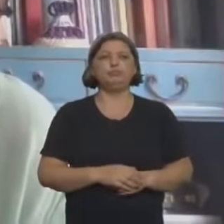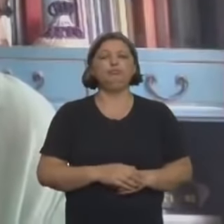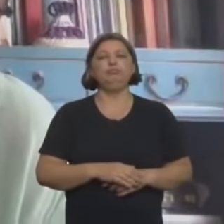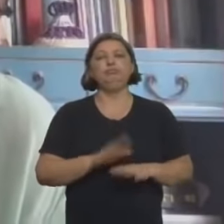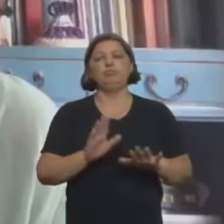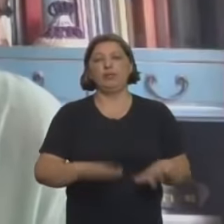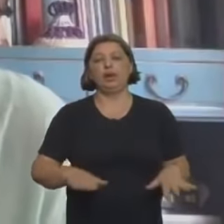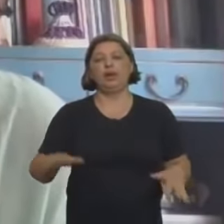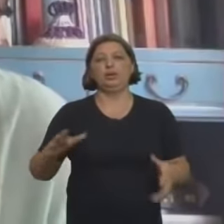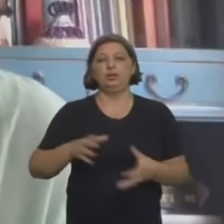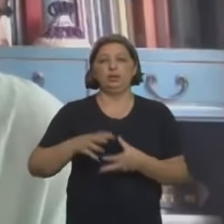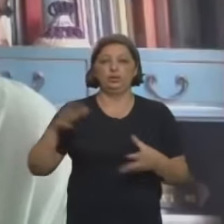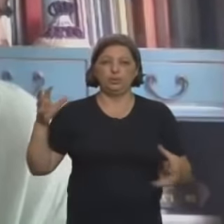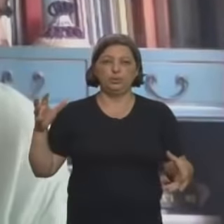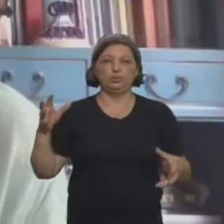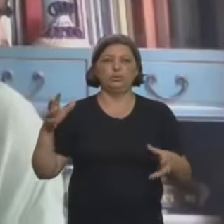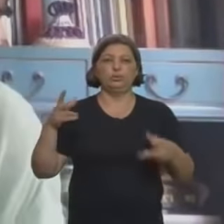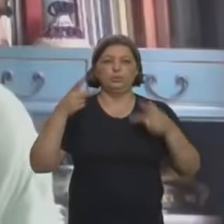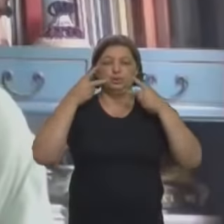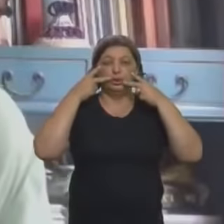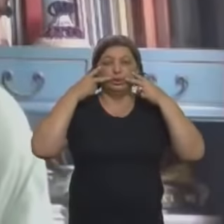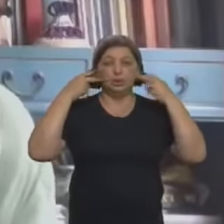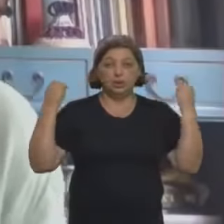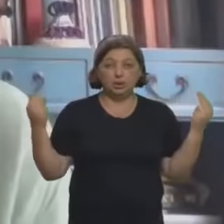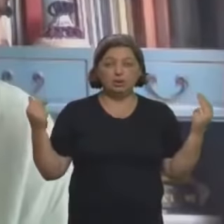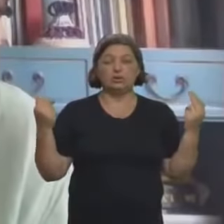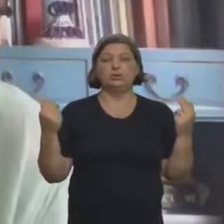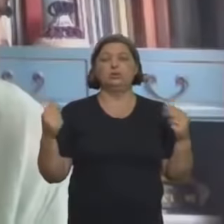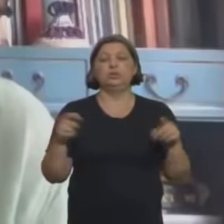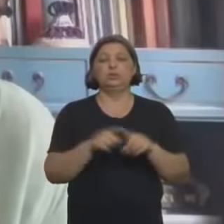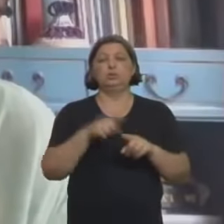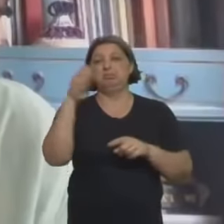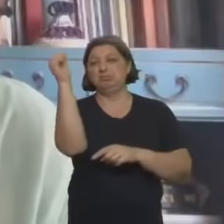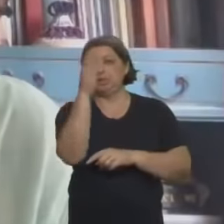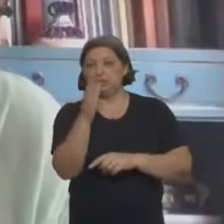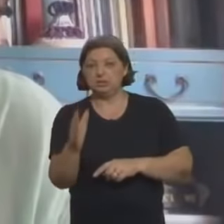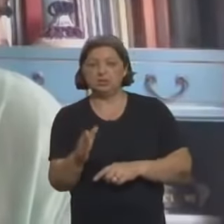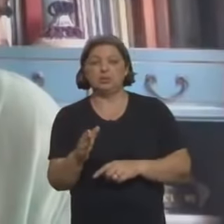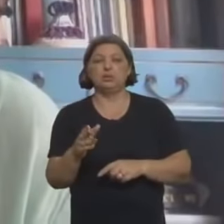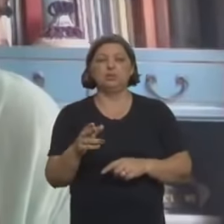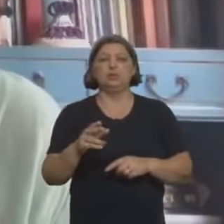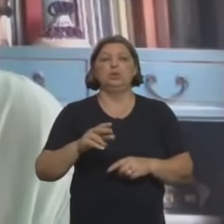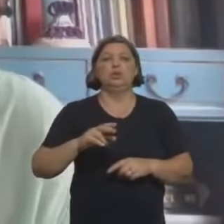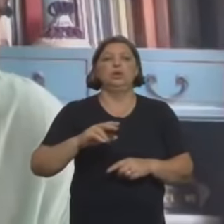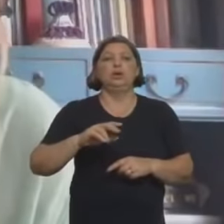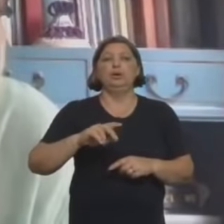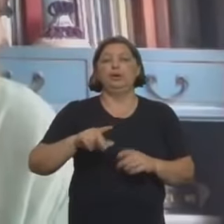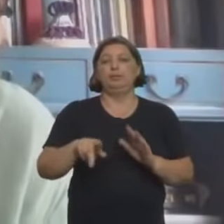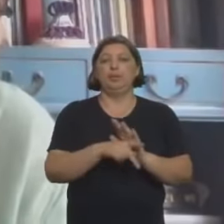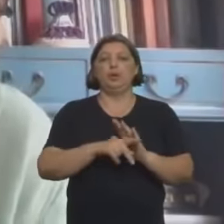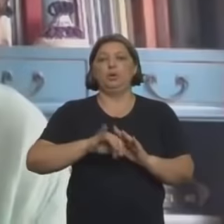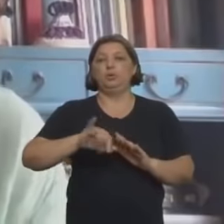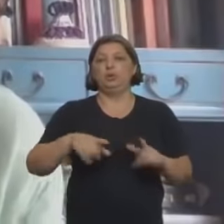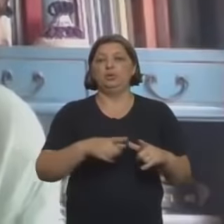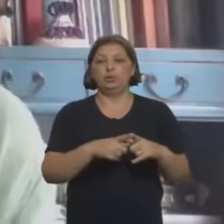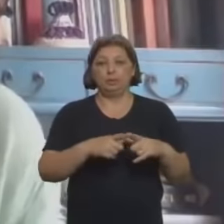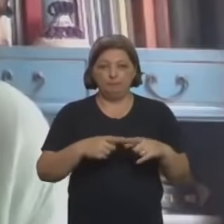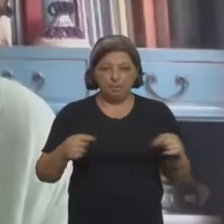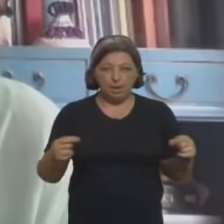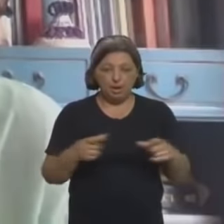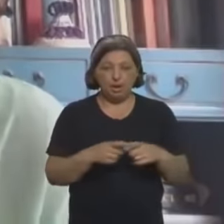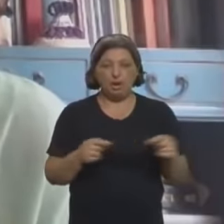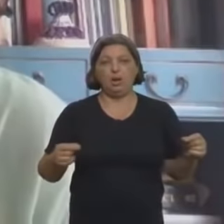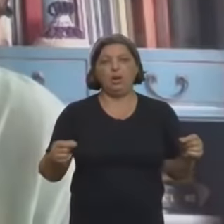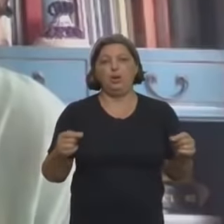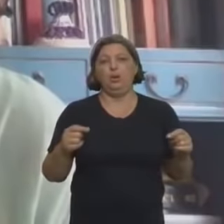adulto, da Índia ao Japão, ao Brasil, do rico, pobre, milionário,